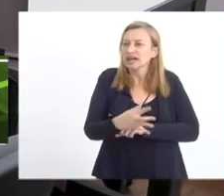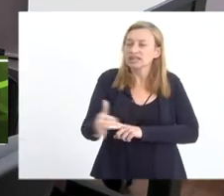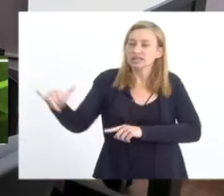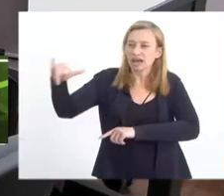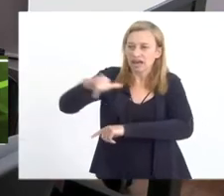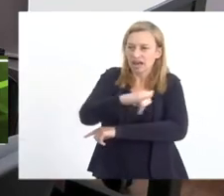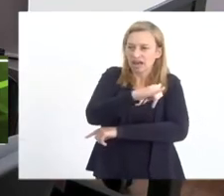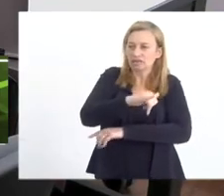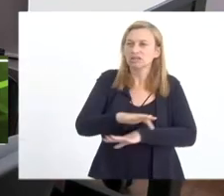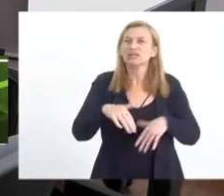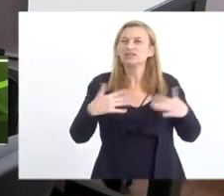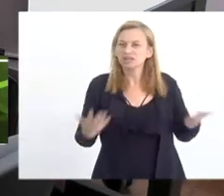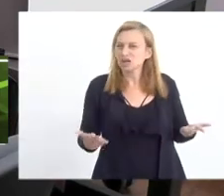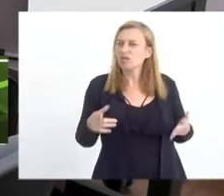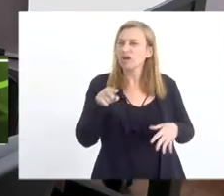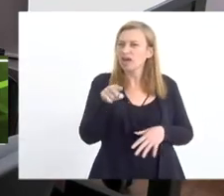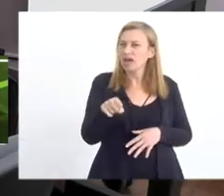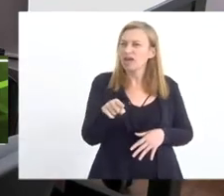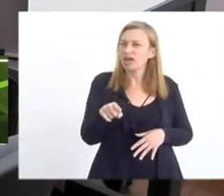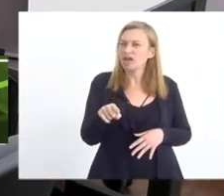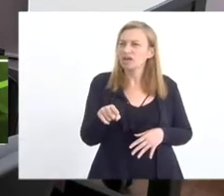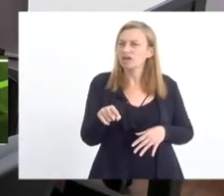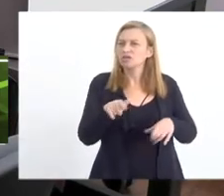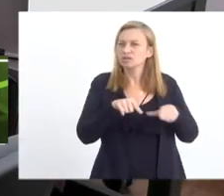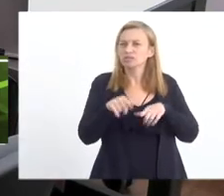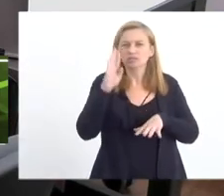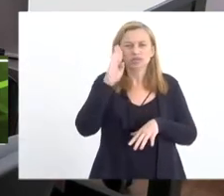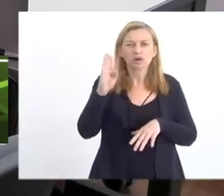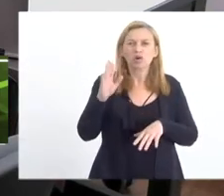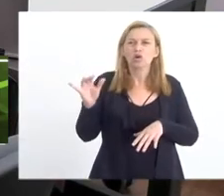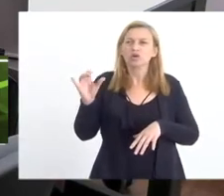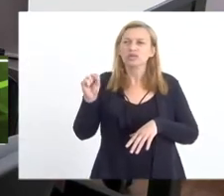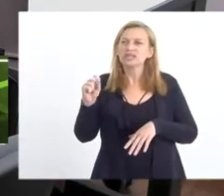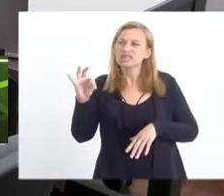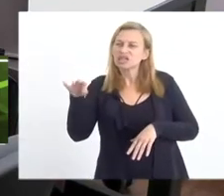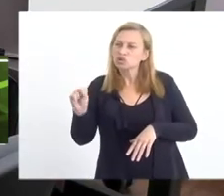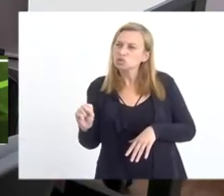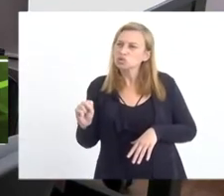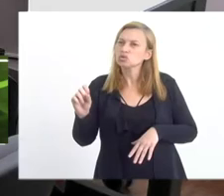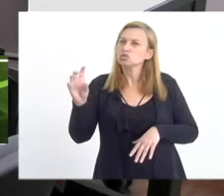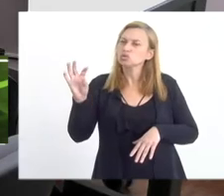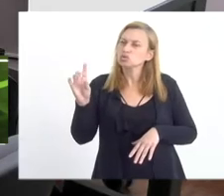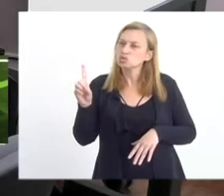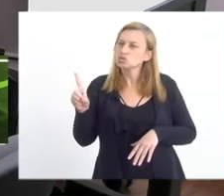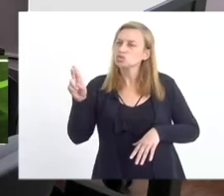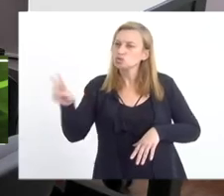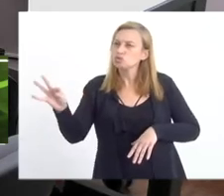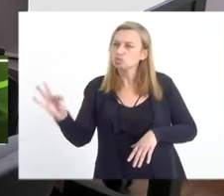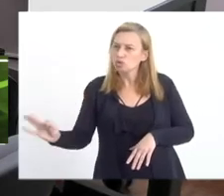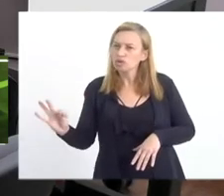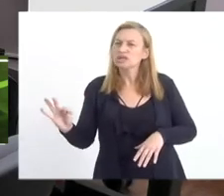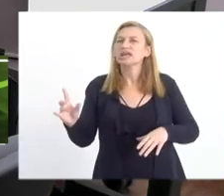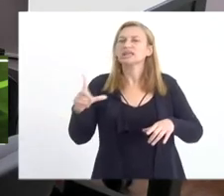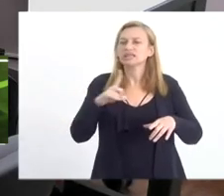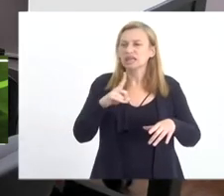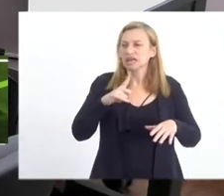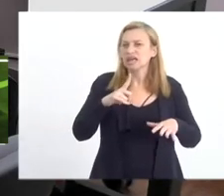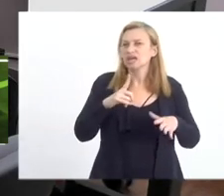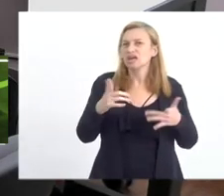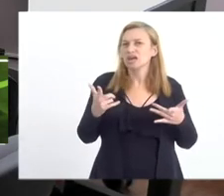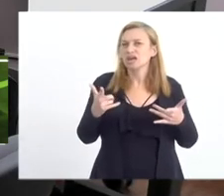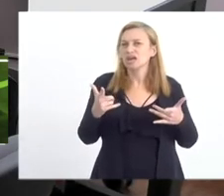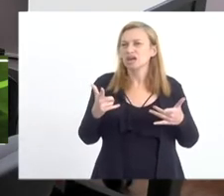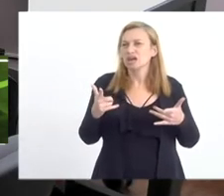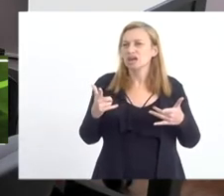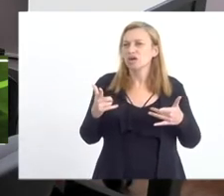Então, essa é uma vocação. O Santos Dumont tem uma restrição operacional para grandes aeronaves. O